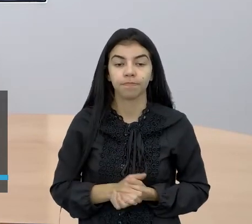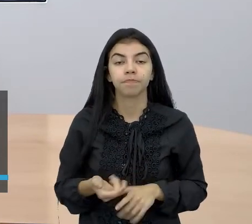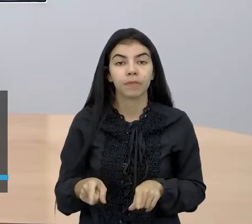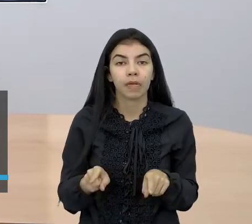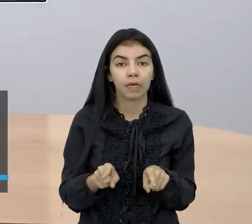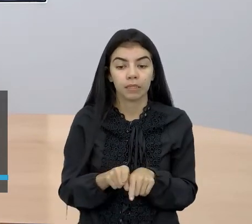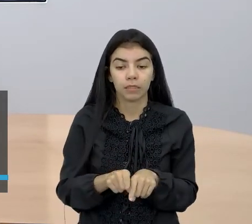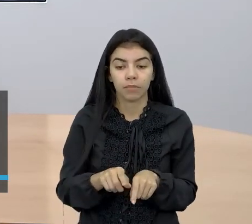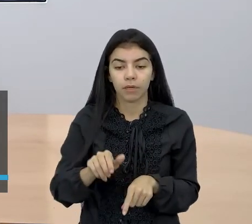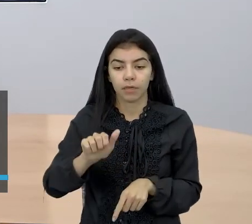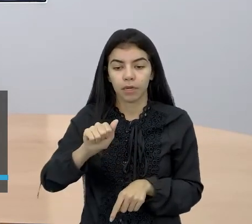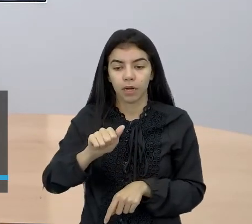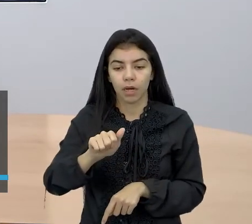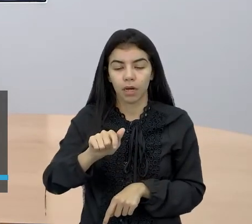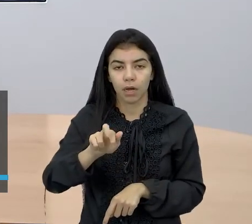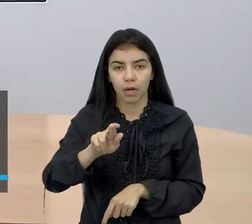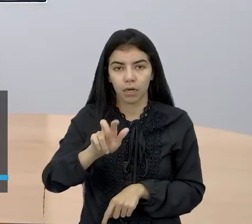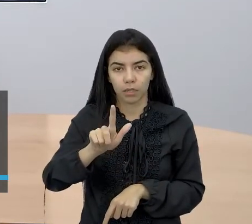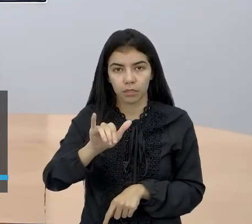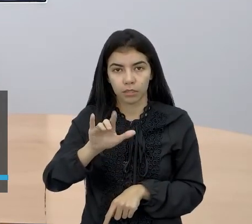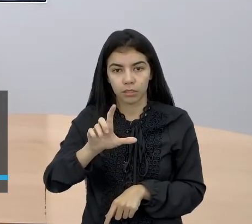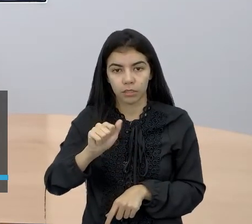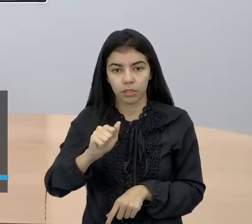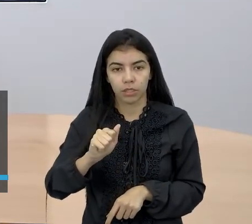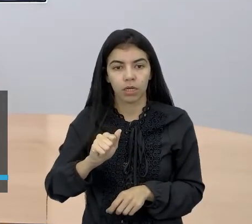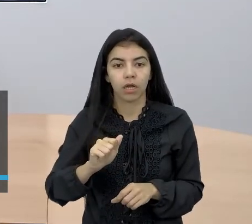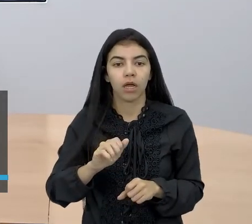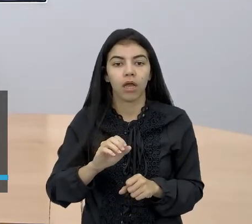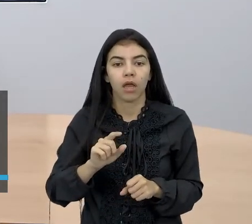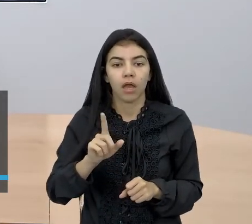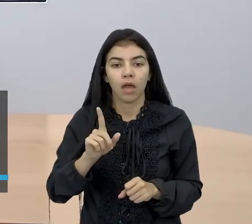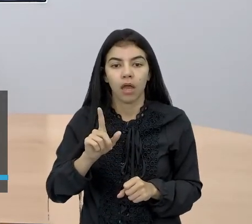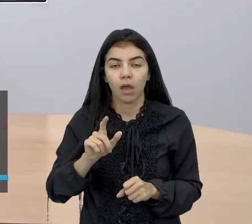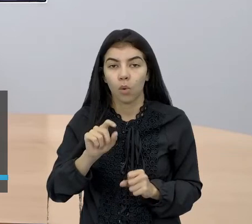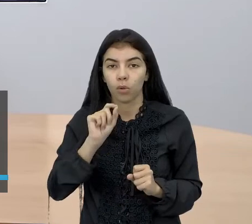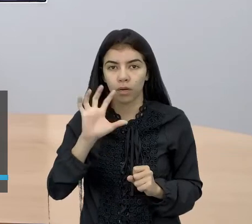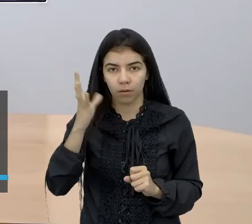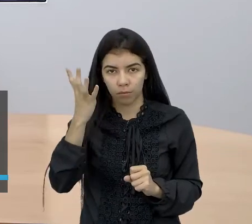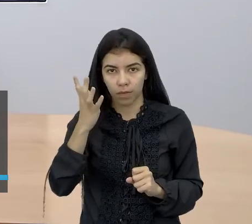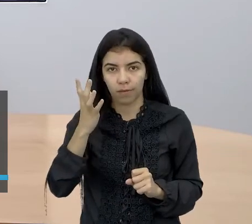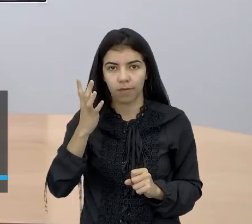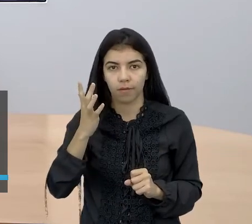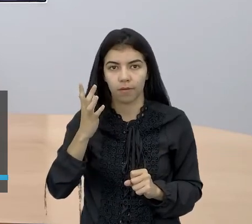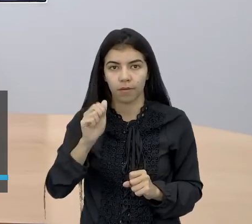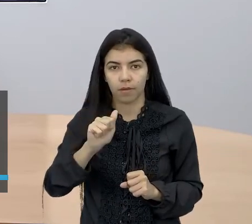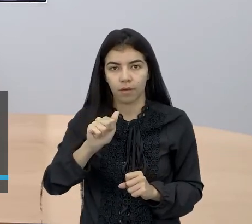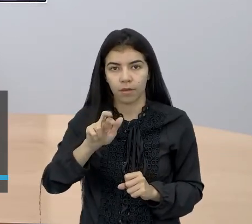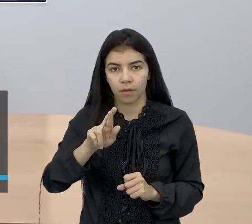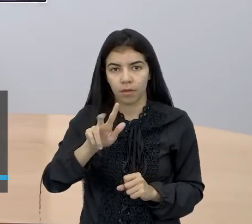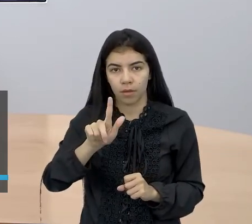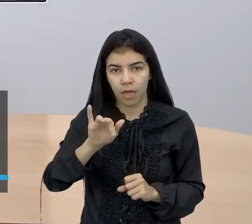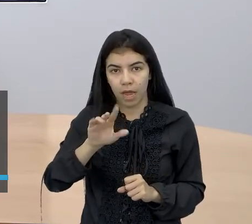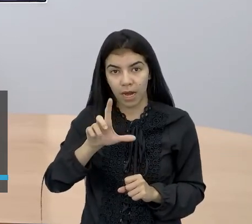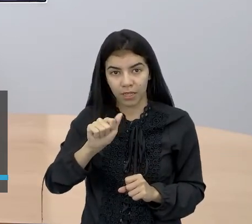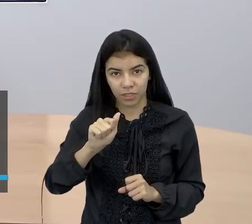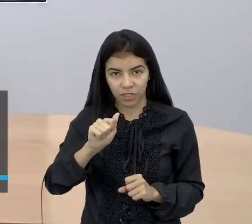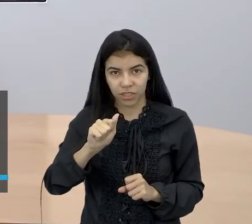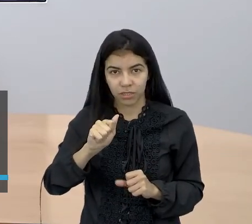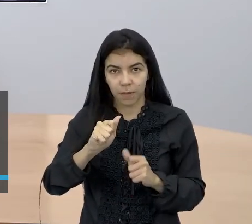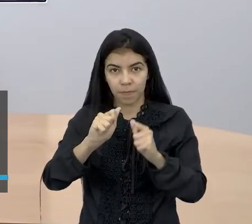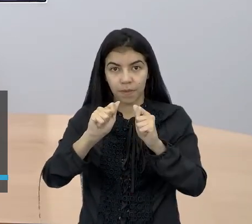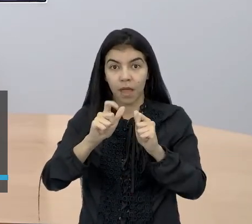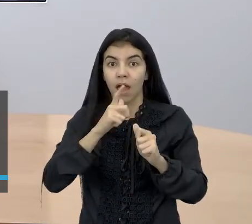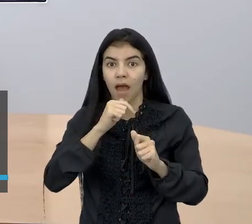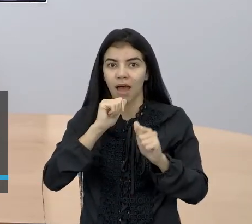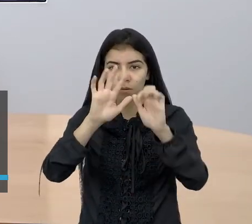tem argila, por exemplo, ela segura a água ali e ela tampa e não deixa infiltrar